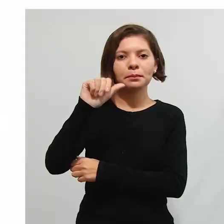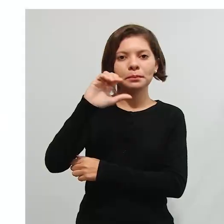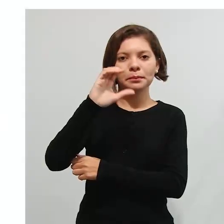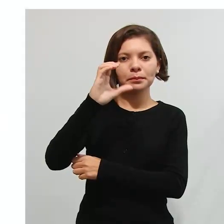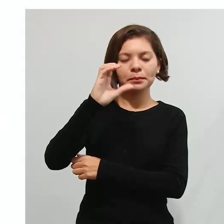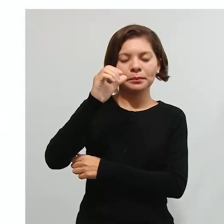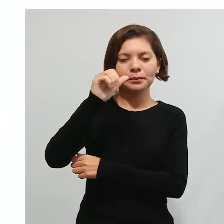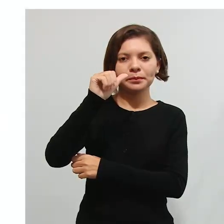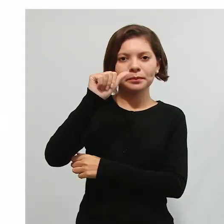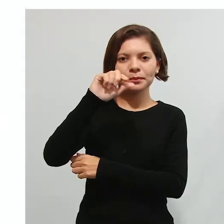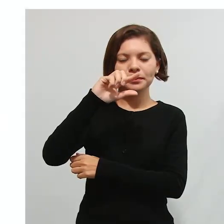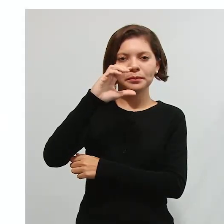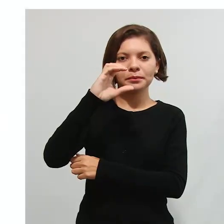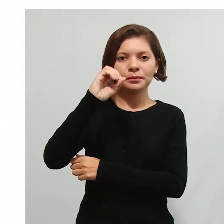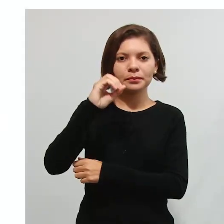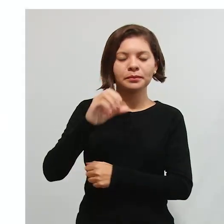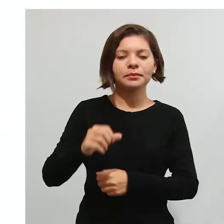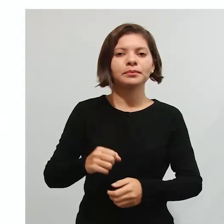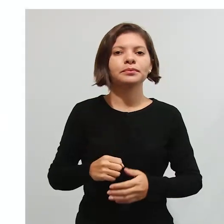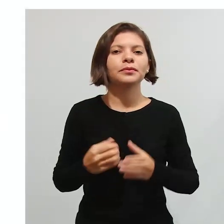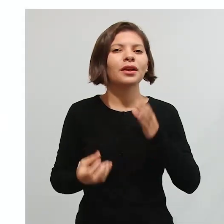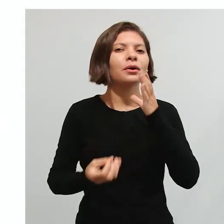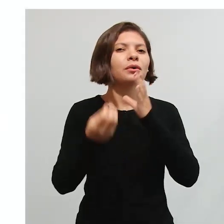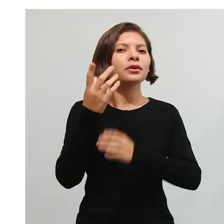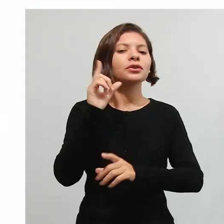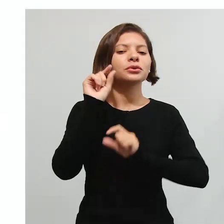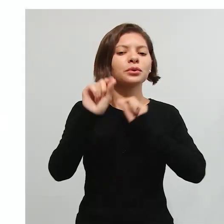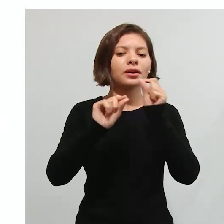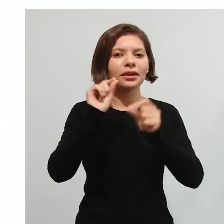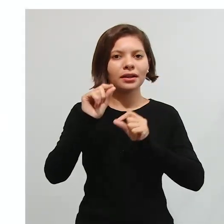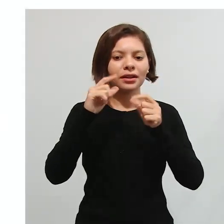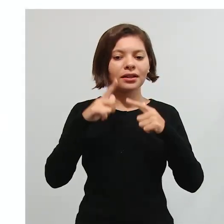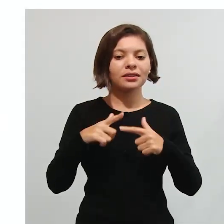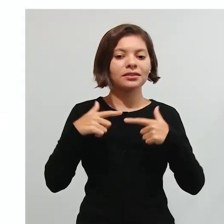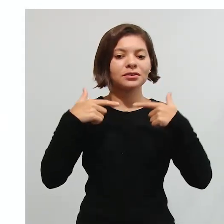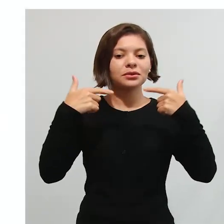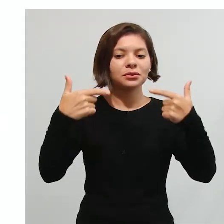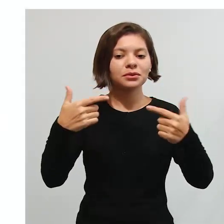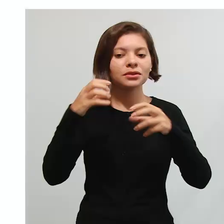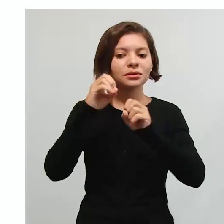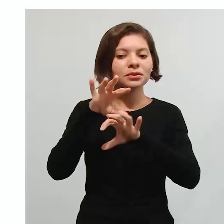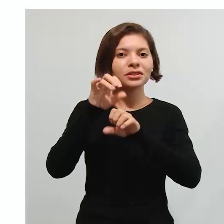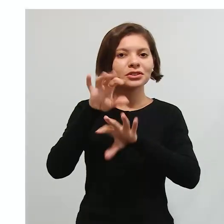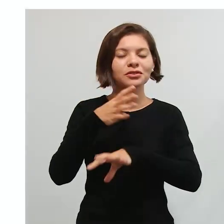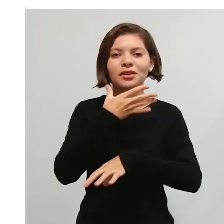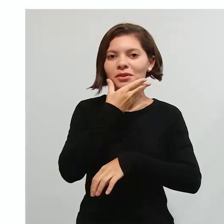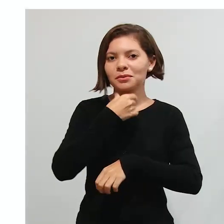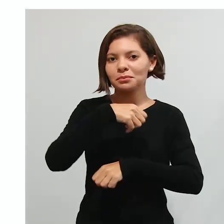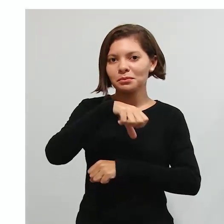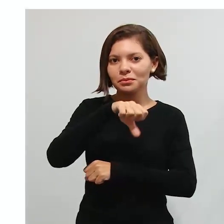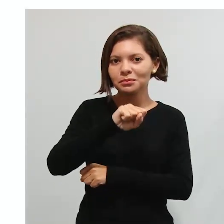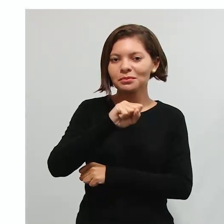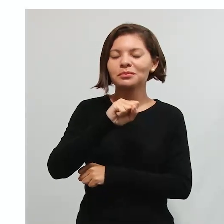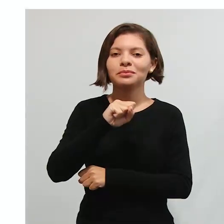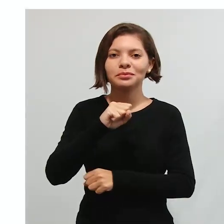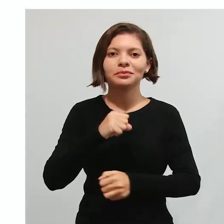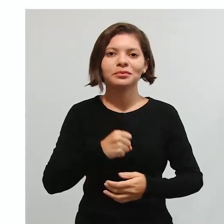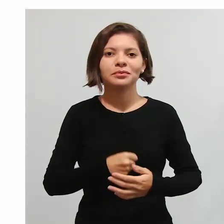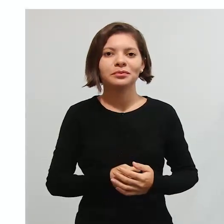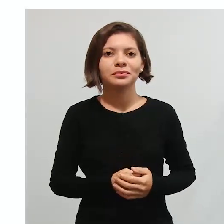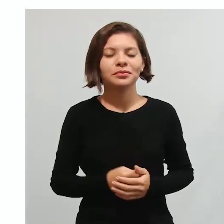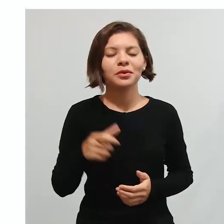realizam Onde tá a origem dessas dessa pesquisa nas ações educativas eh de Paulo Freire de